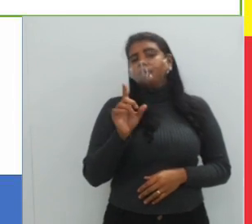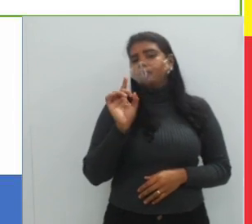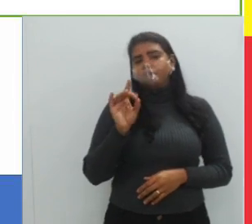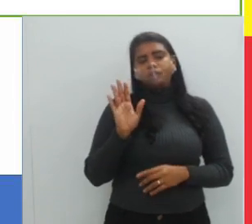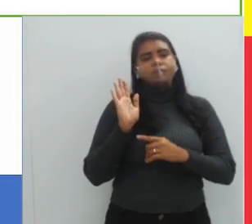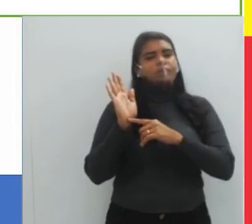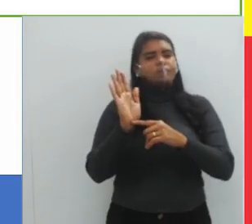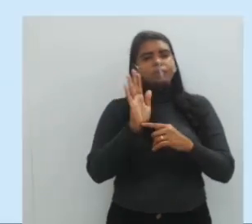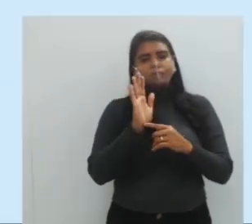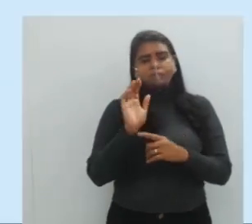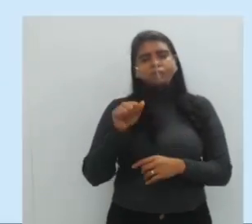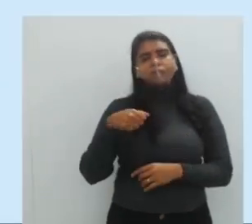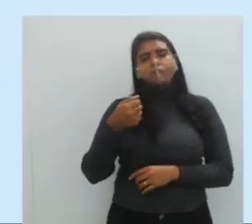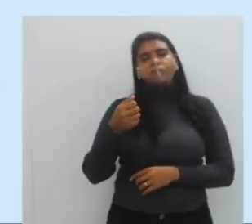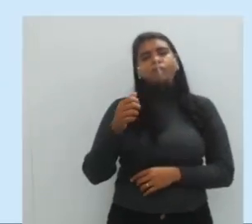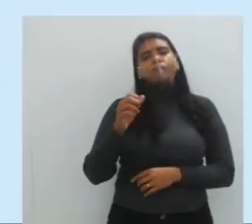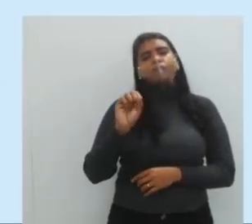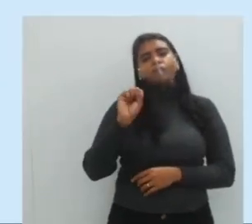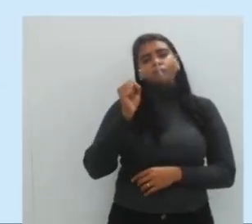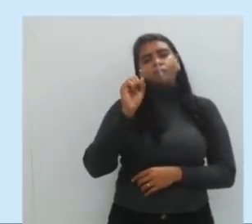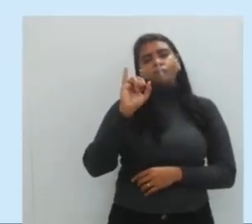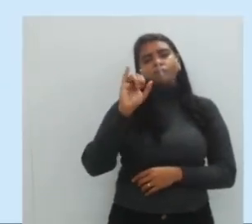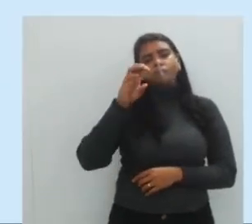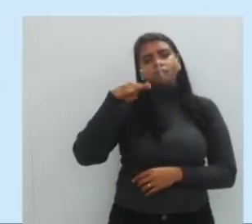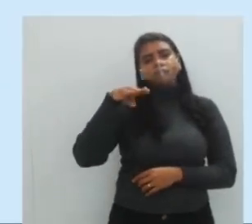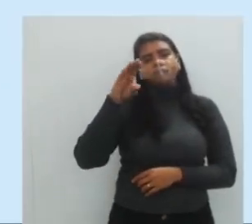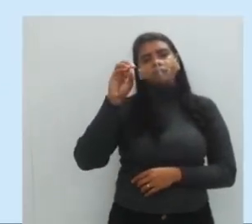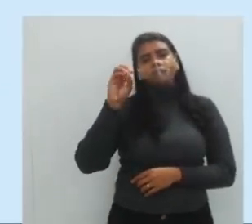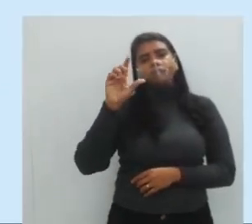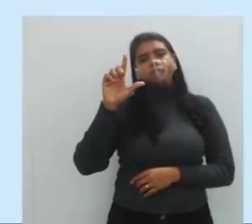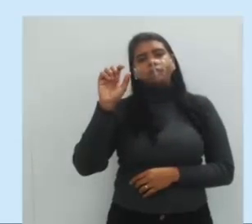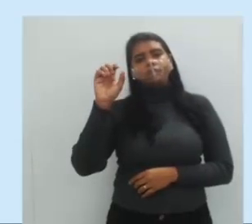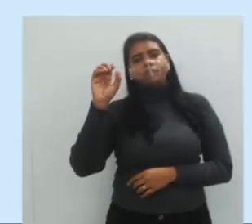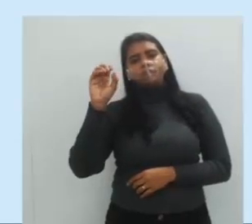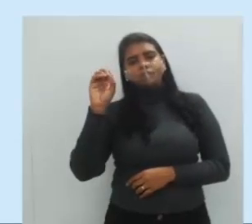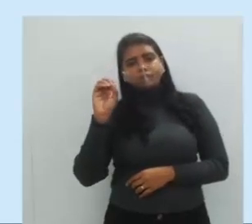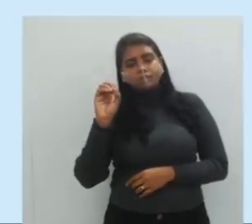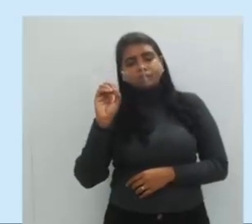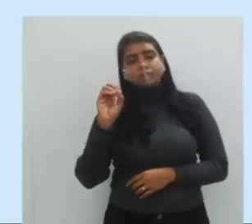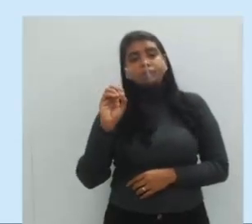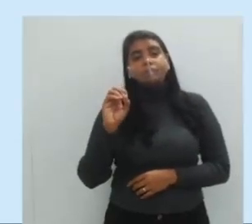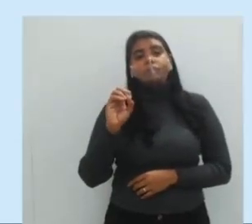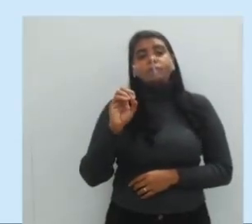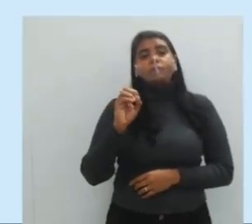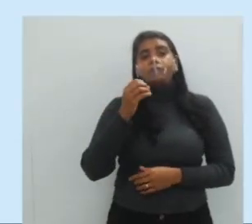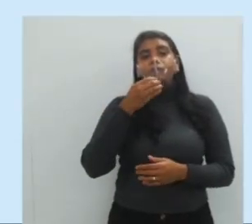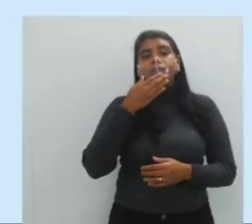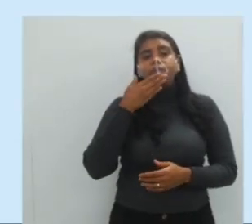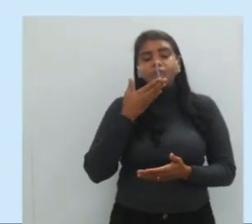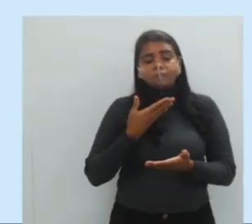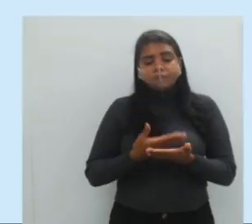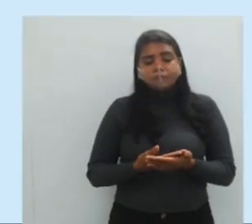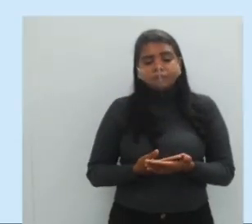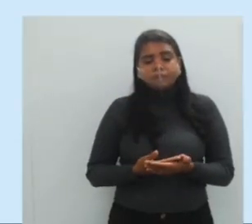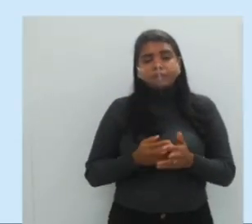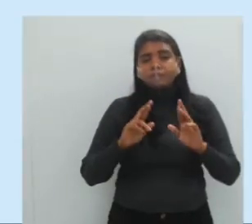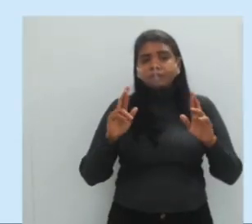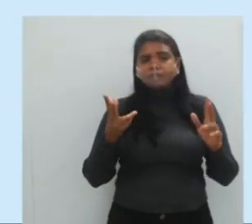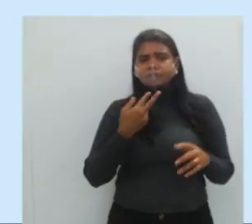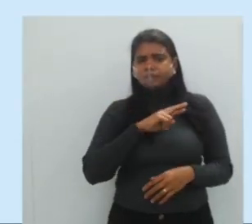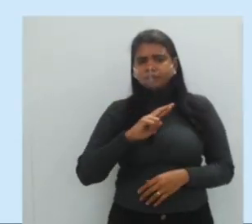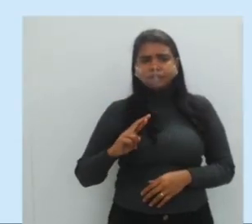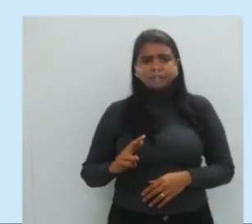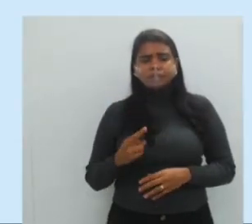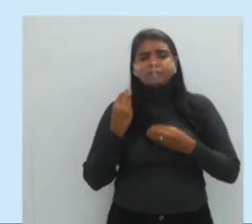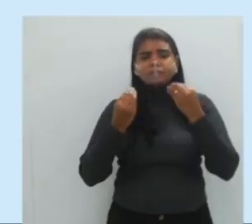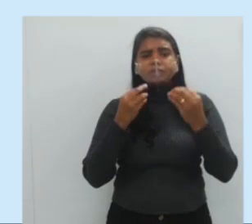só o símbolo, é a pessoa, certo? As pessoas que pensam diferente, que professam religiões diferentes.